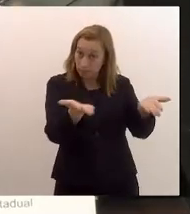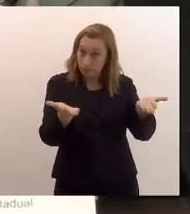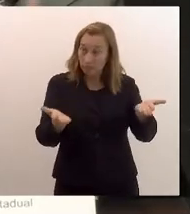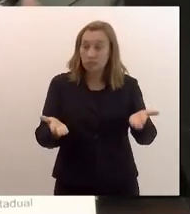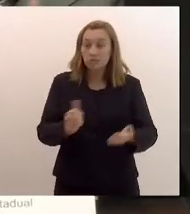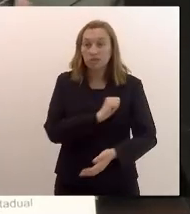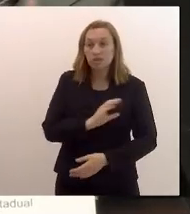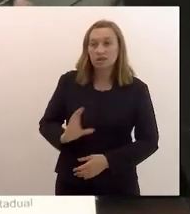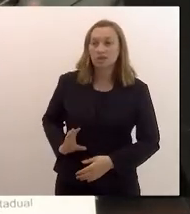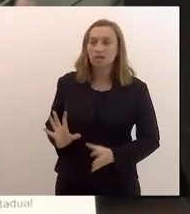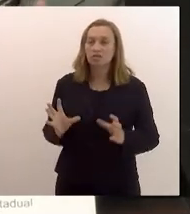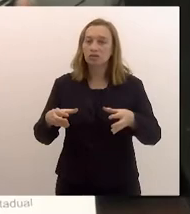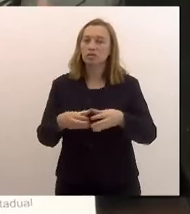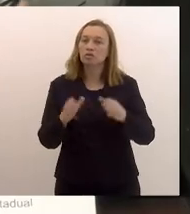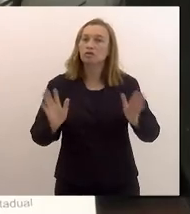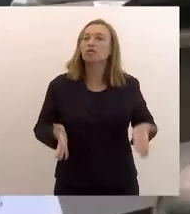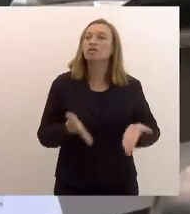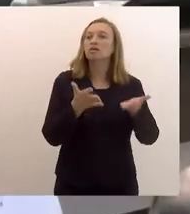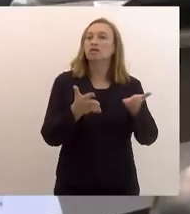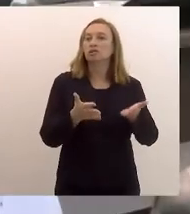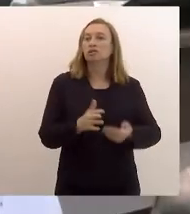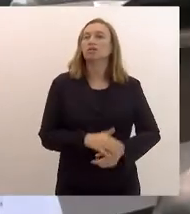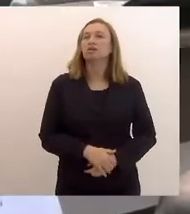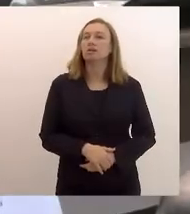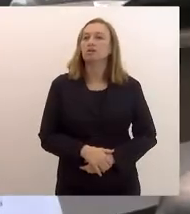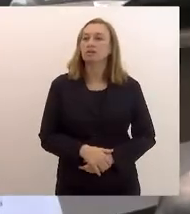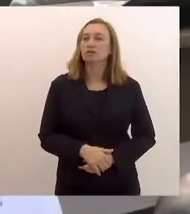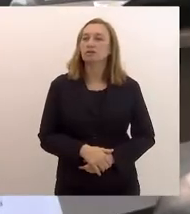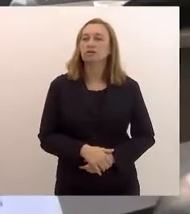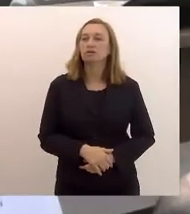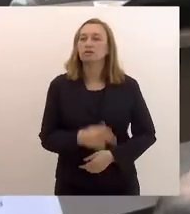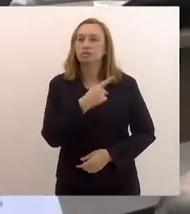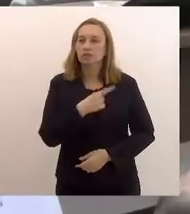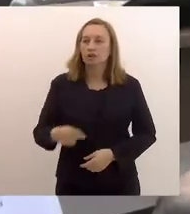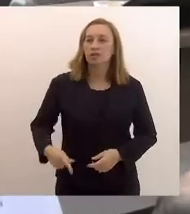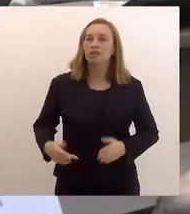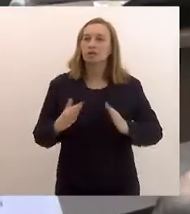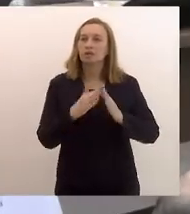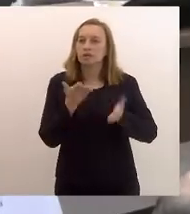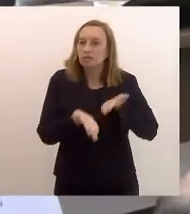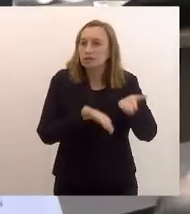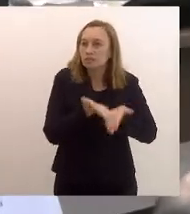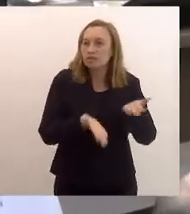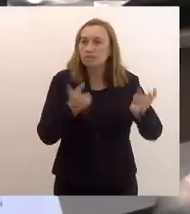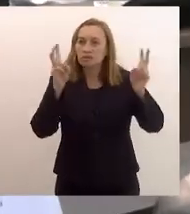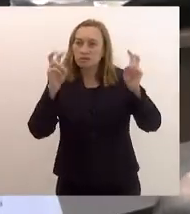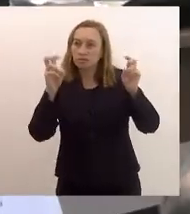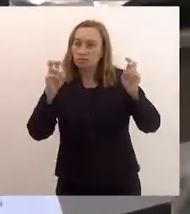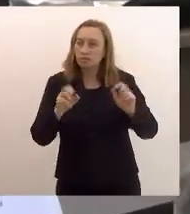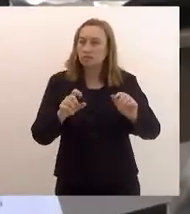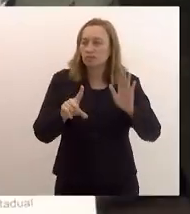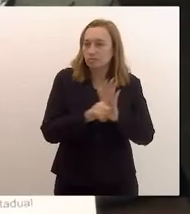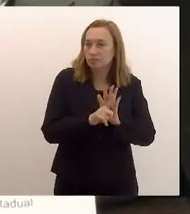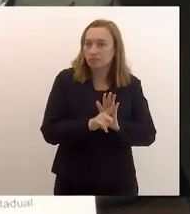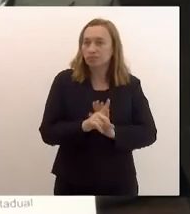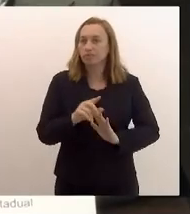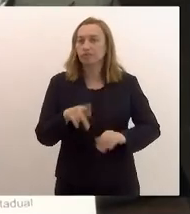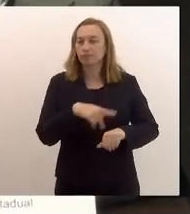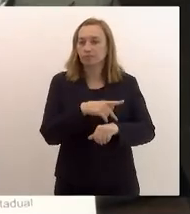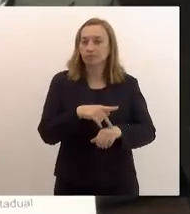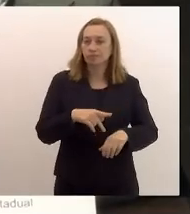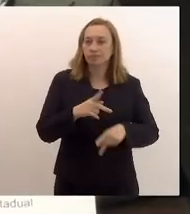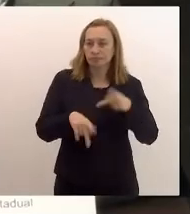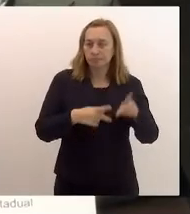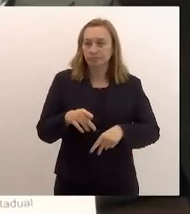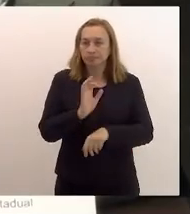pelo conjunto das iniciativas que com presidente da casa tem cuidado das questões legislativas dos interesses do povo do Estado